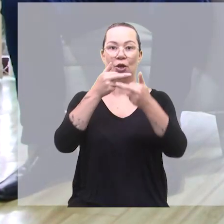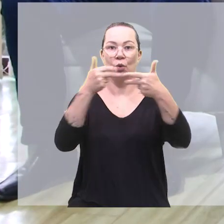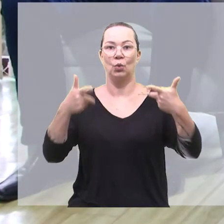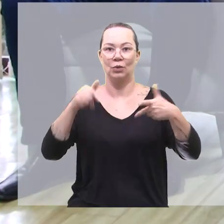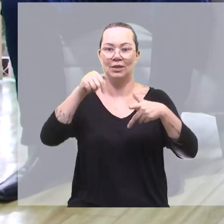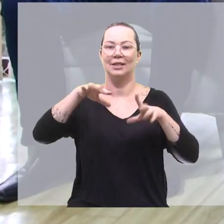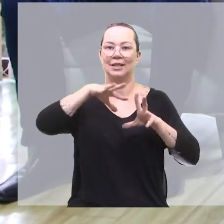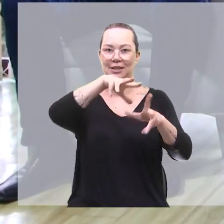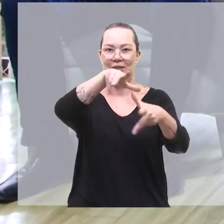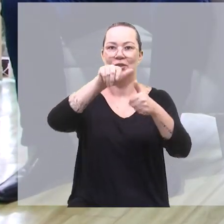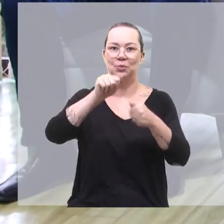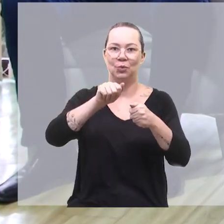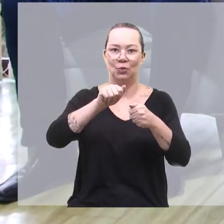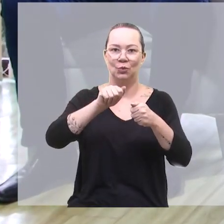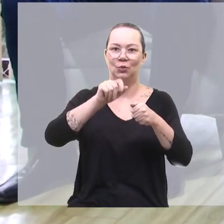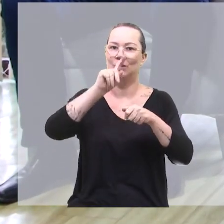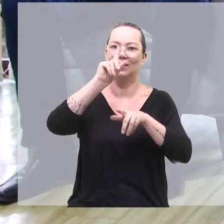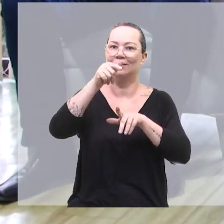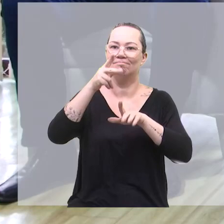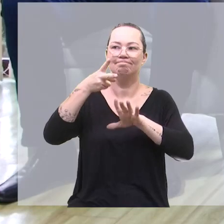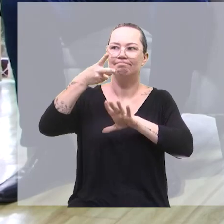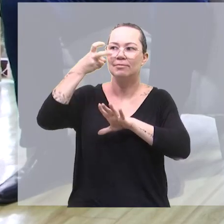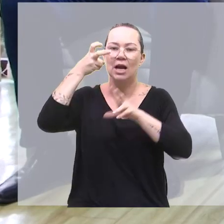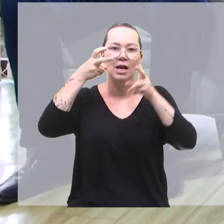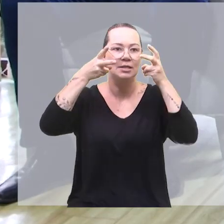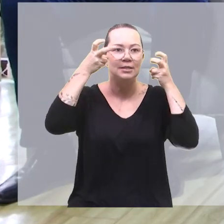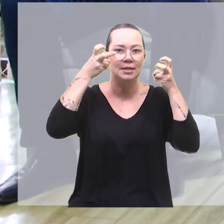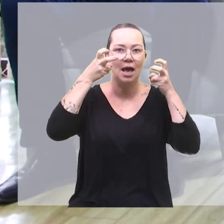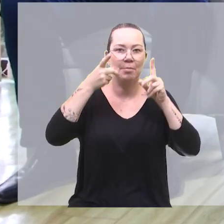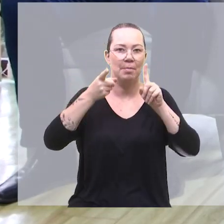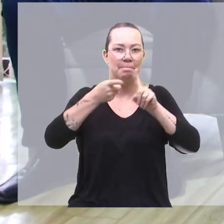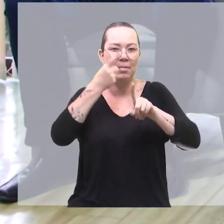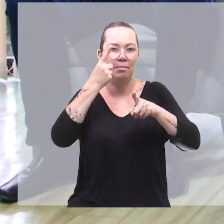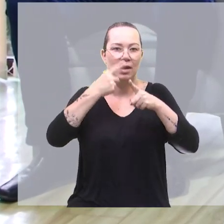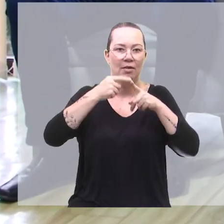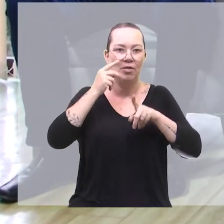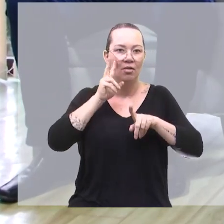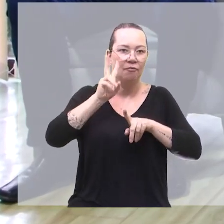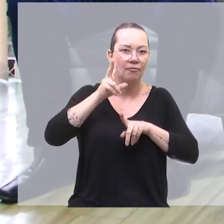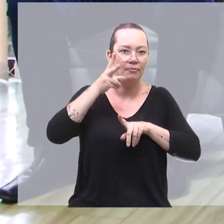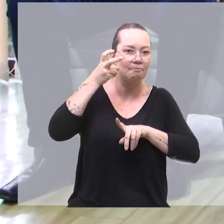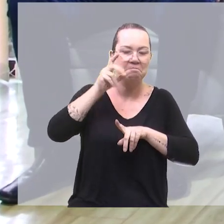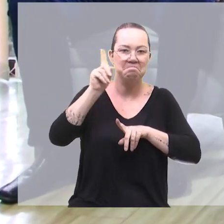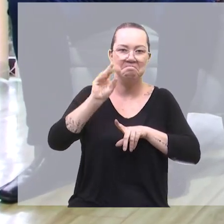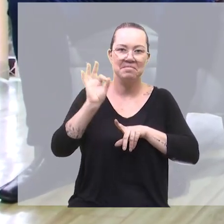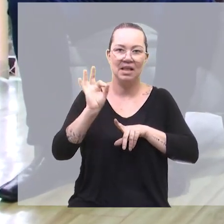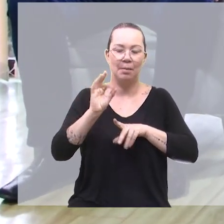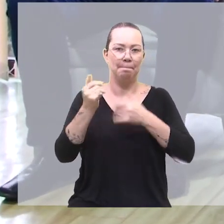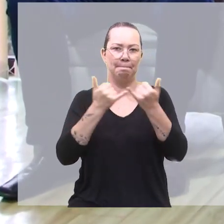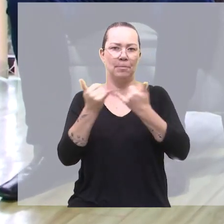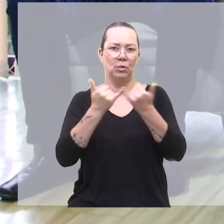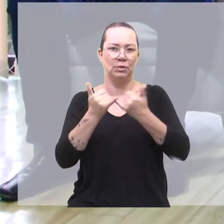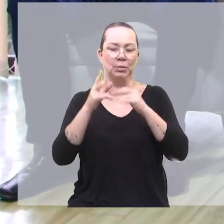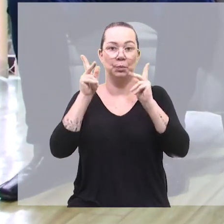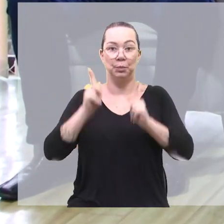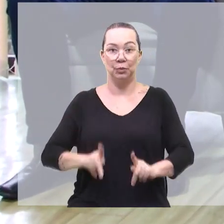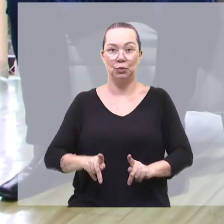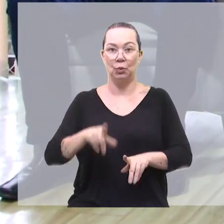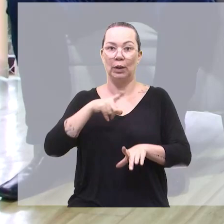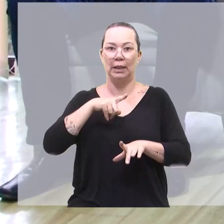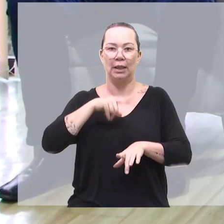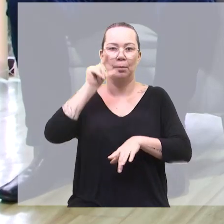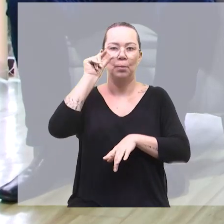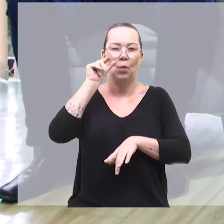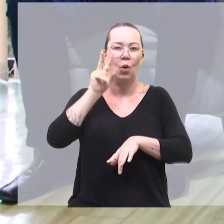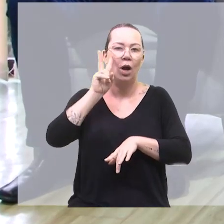Tem coisas neste mundo que não são perceptíveis num primeiro olhar. Por exemplo, alguém que